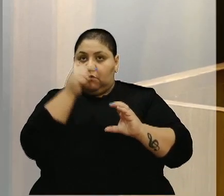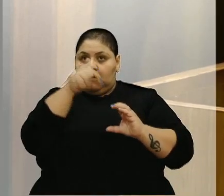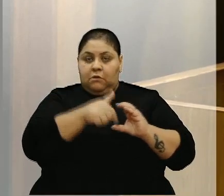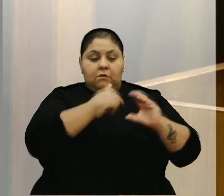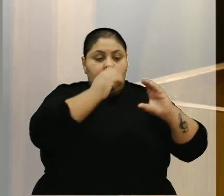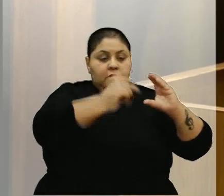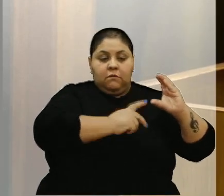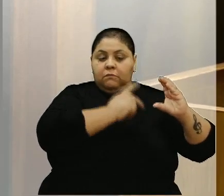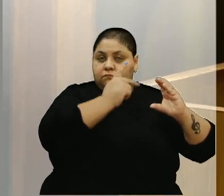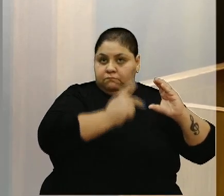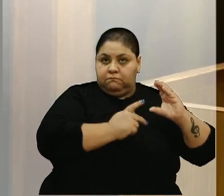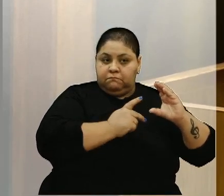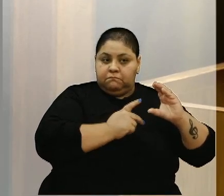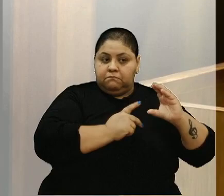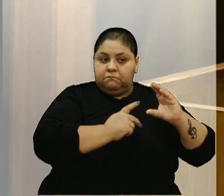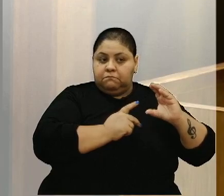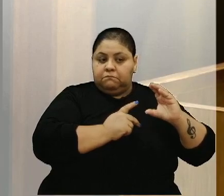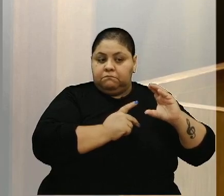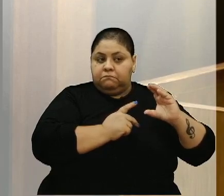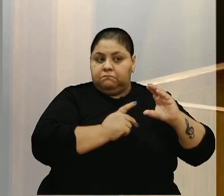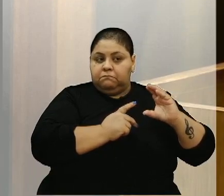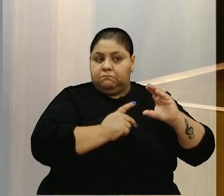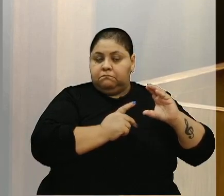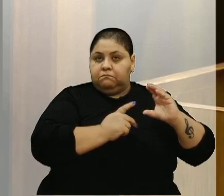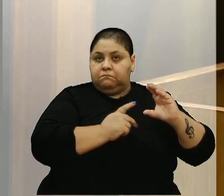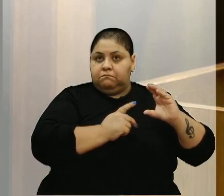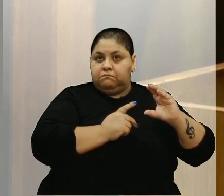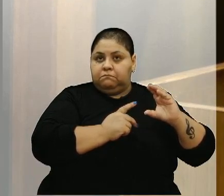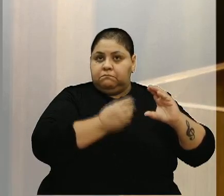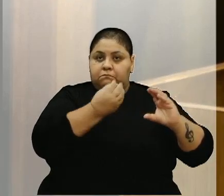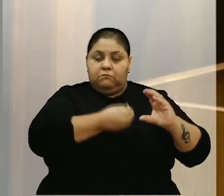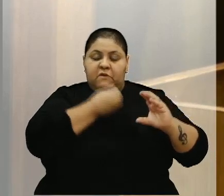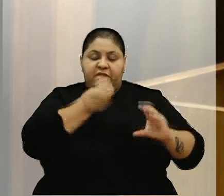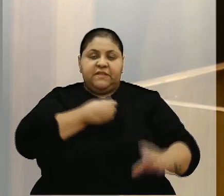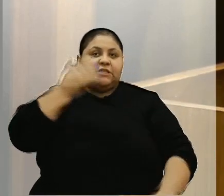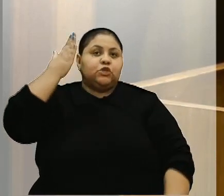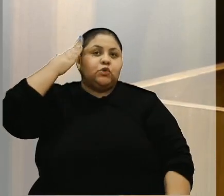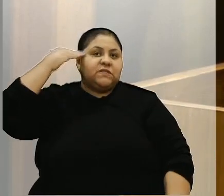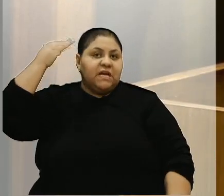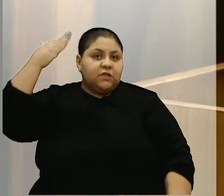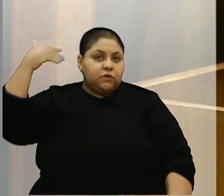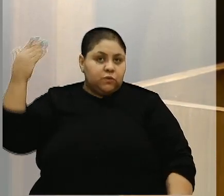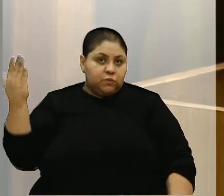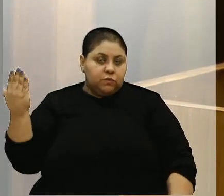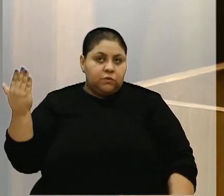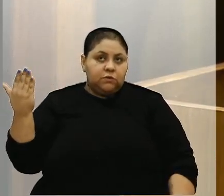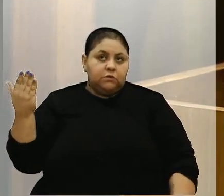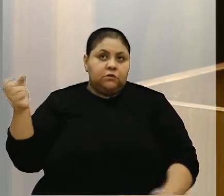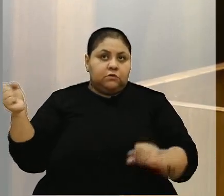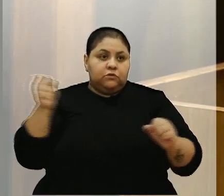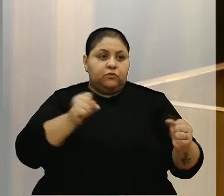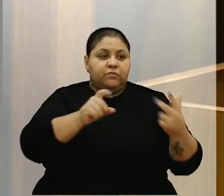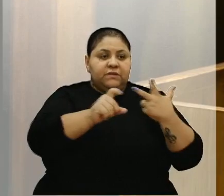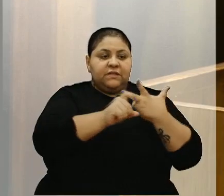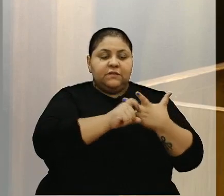de Vereadores, seja uma vida de sucesso, seja no Poder